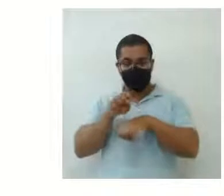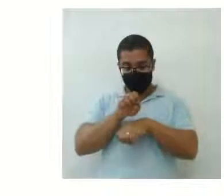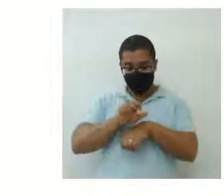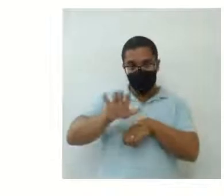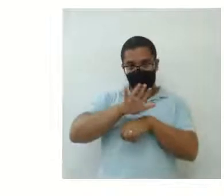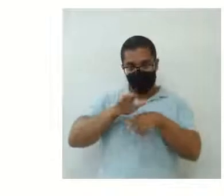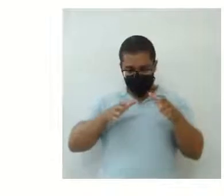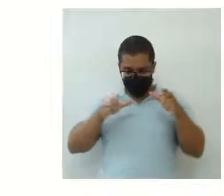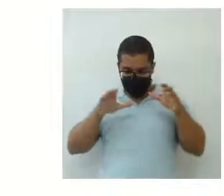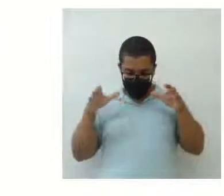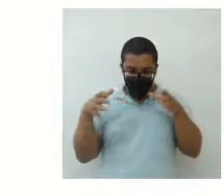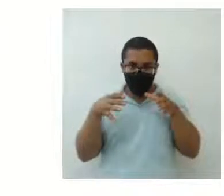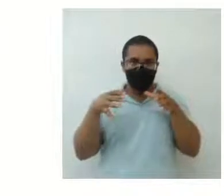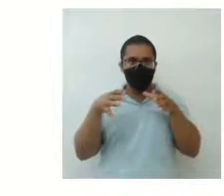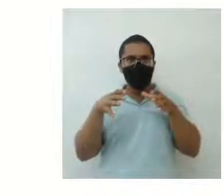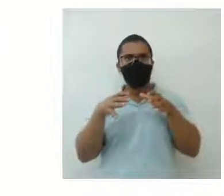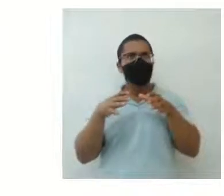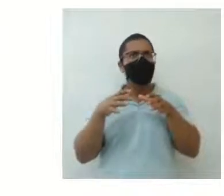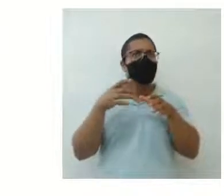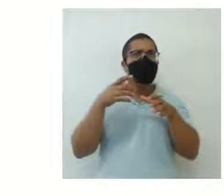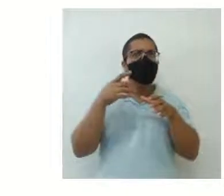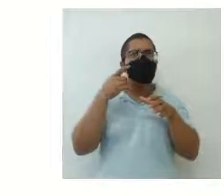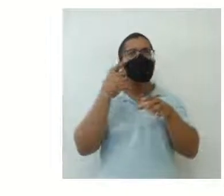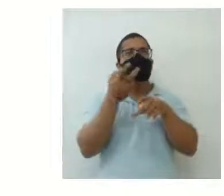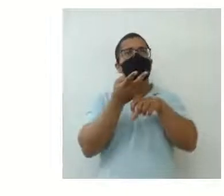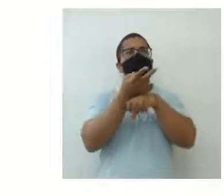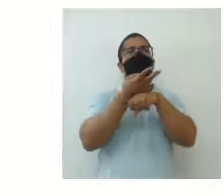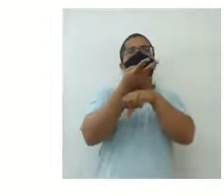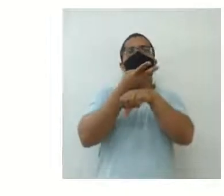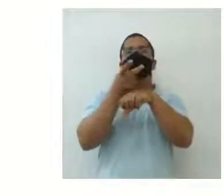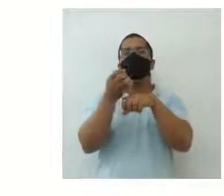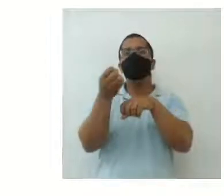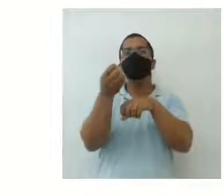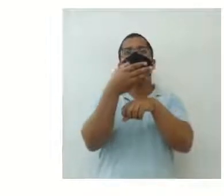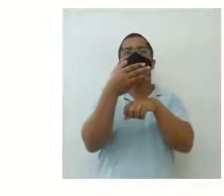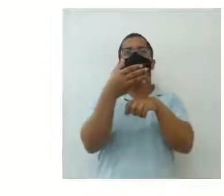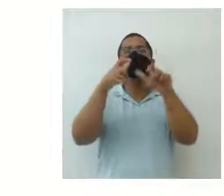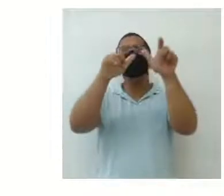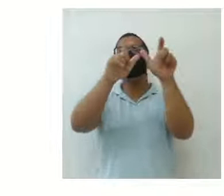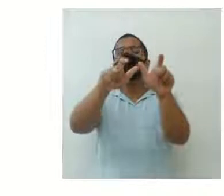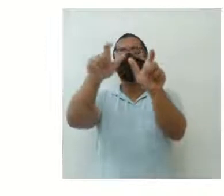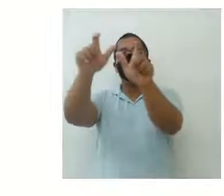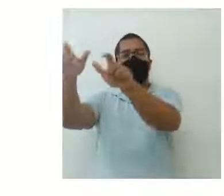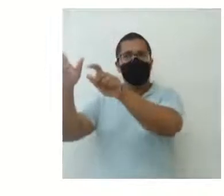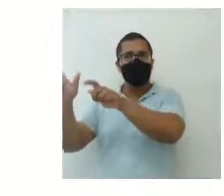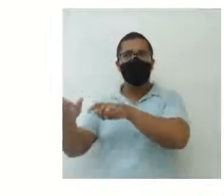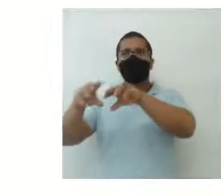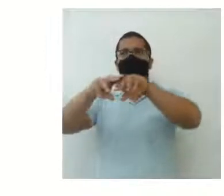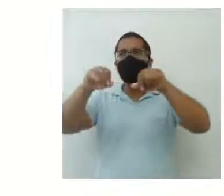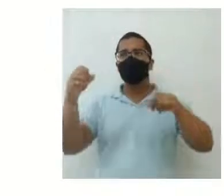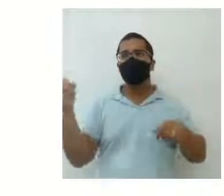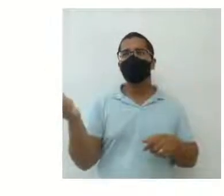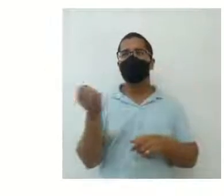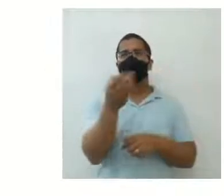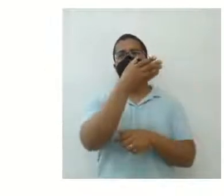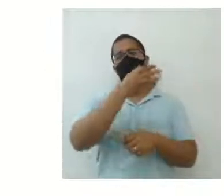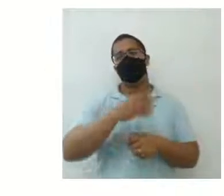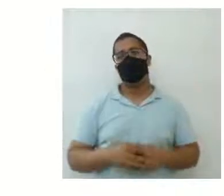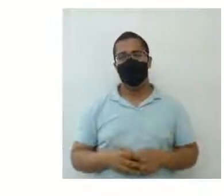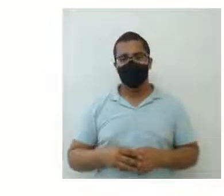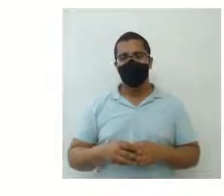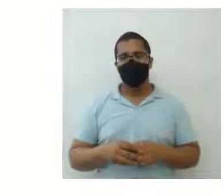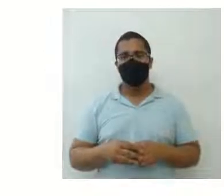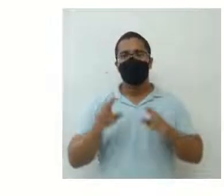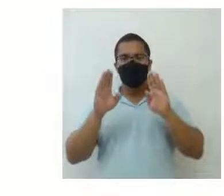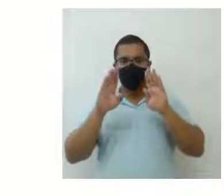né, foram em busca de quê? Em busca de novos continentes, de novas terras, não é isso? Em